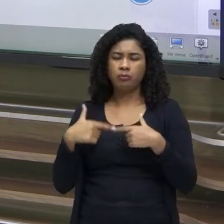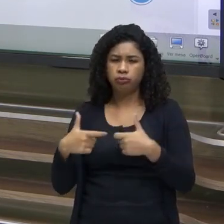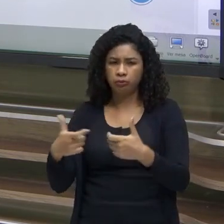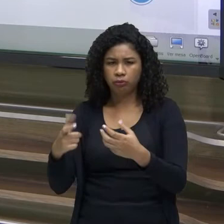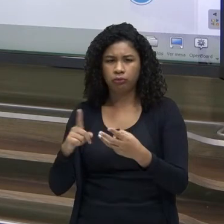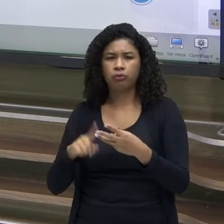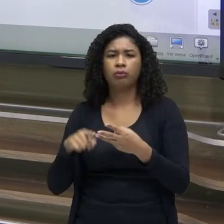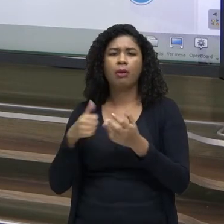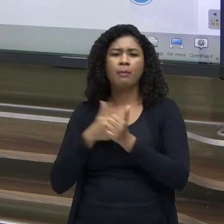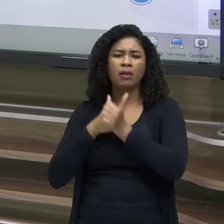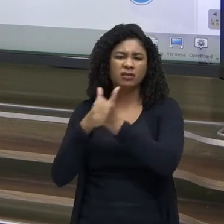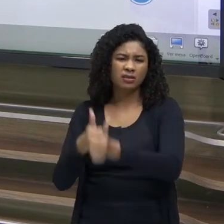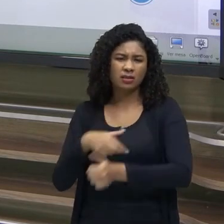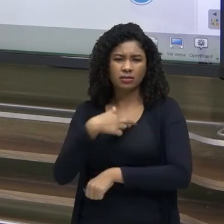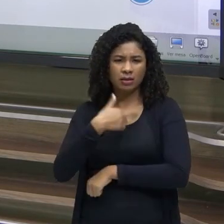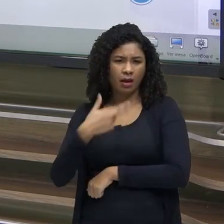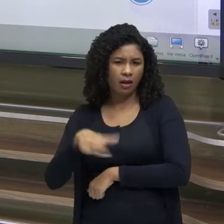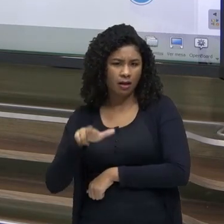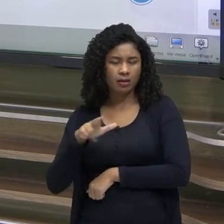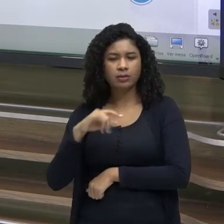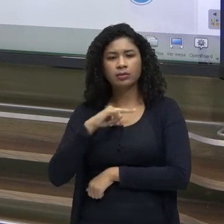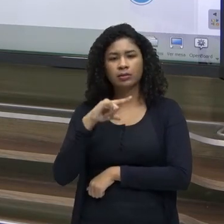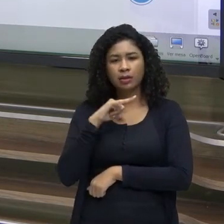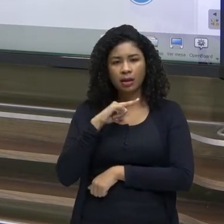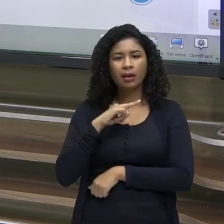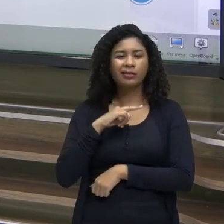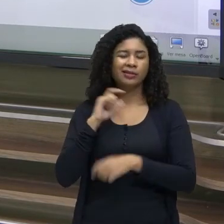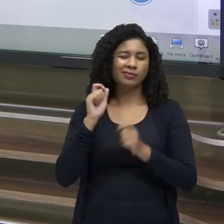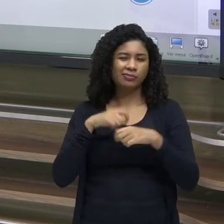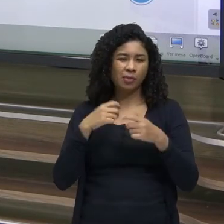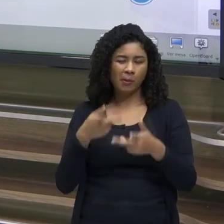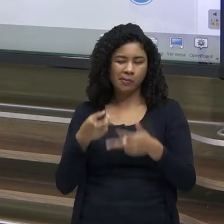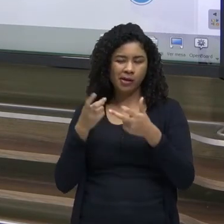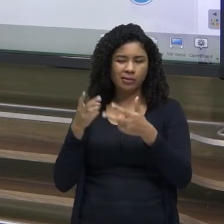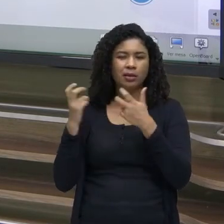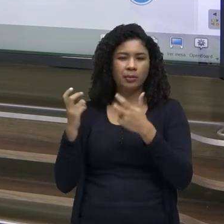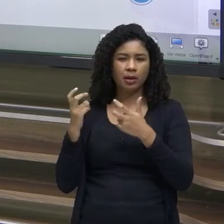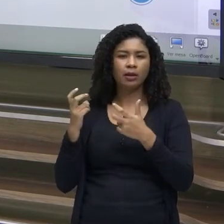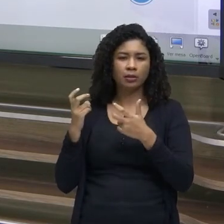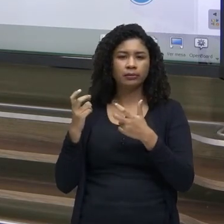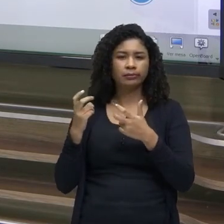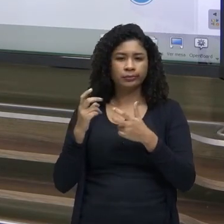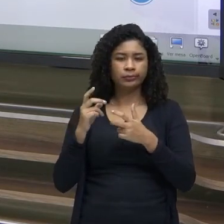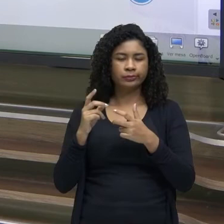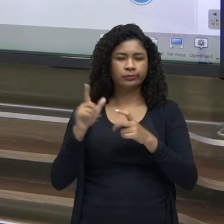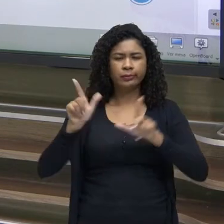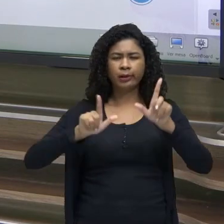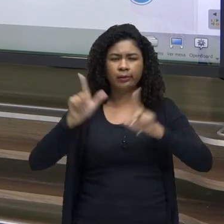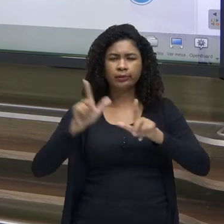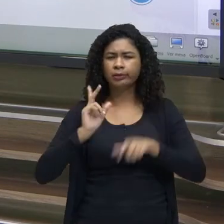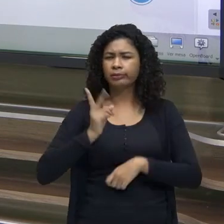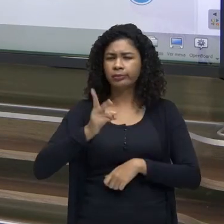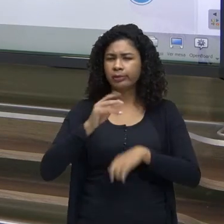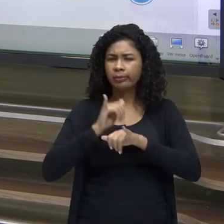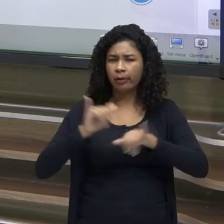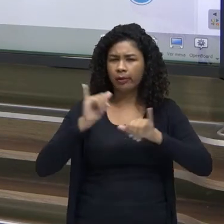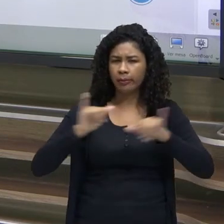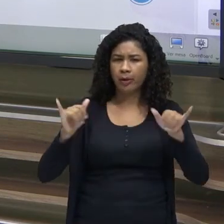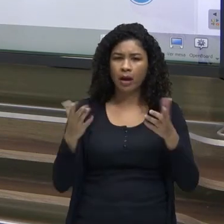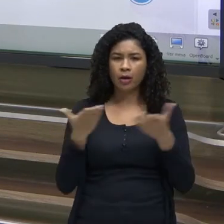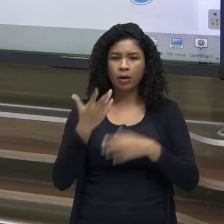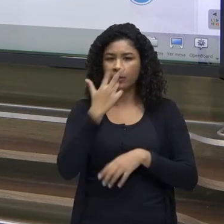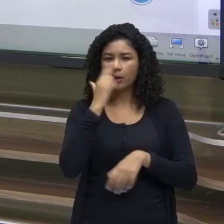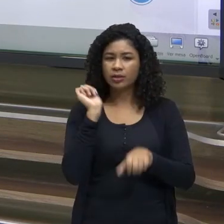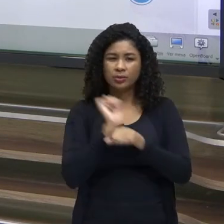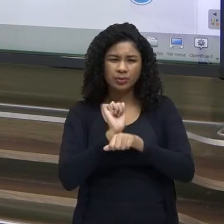perseguições religiosas. A gente está vendo cada vez mais nos jornais, isso vem ocorrendo diretamente. Parece que uma diminuída, porque